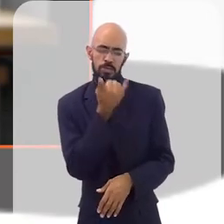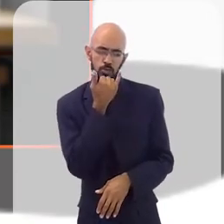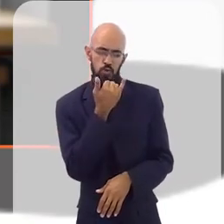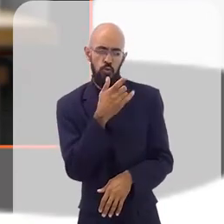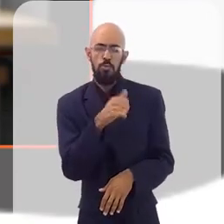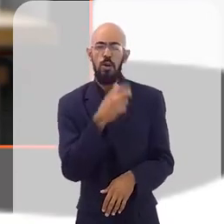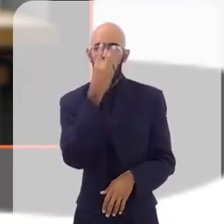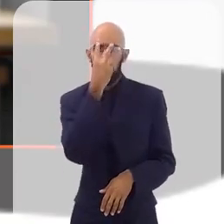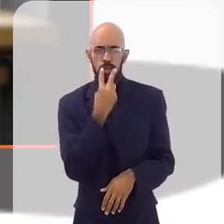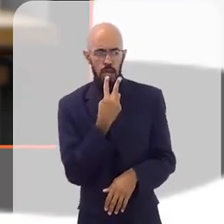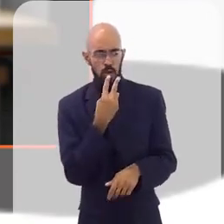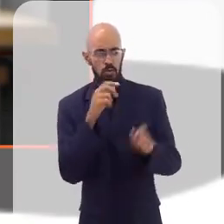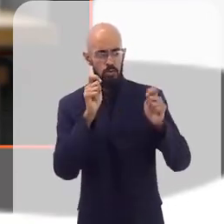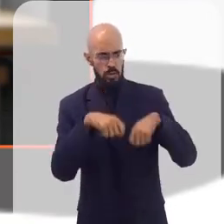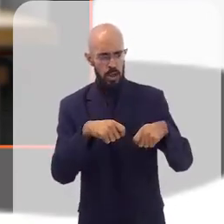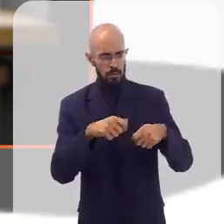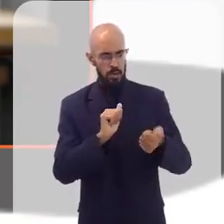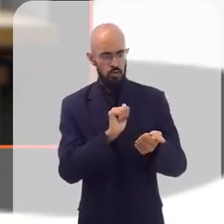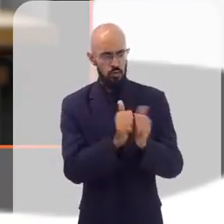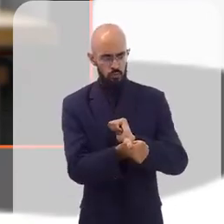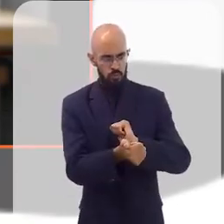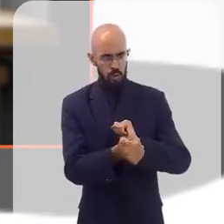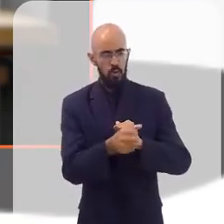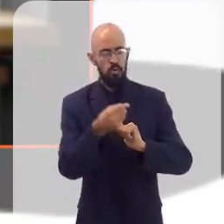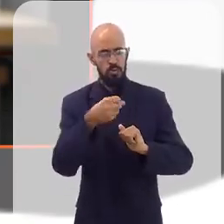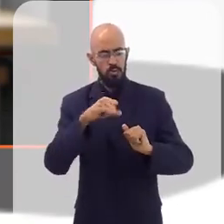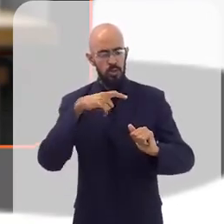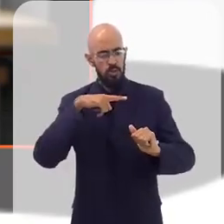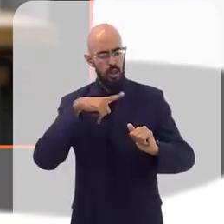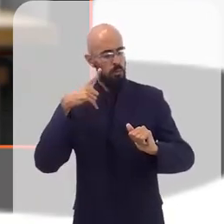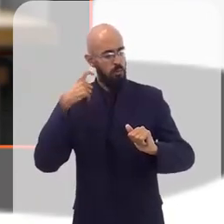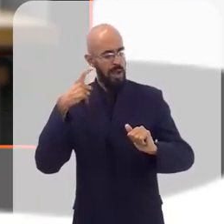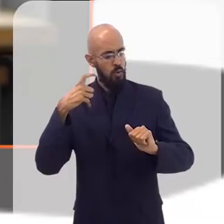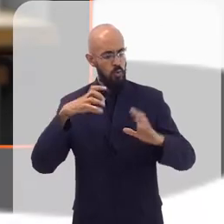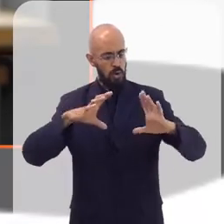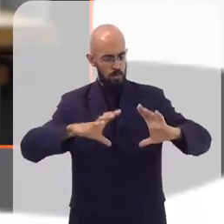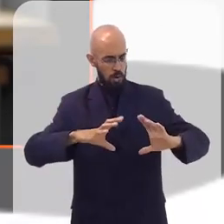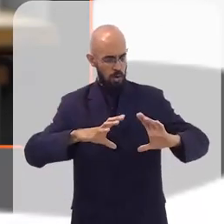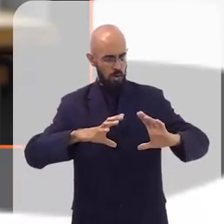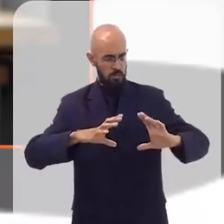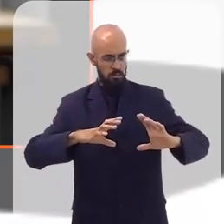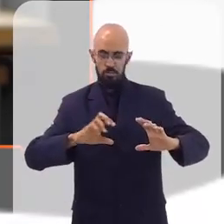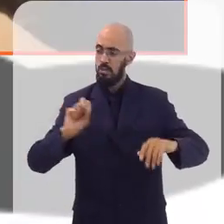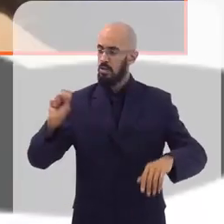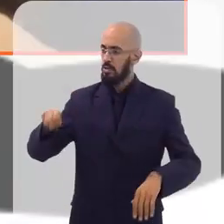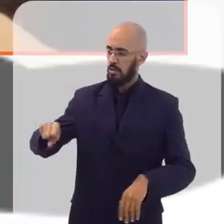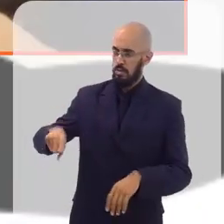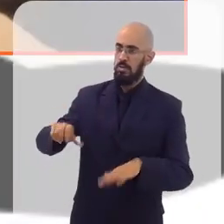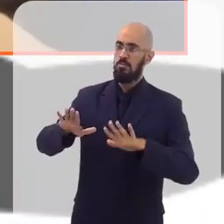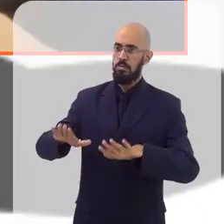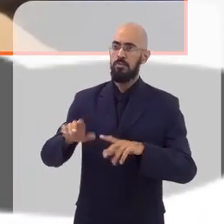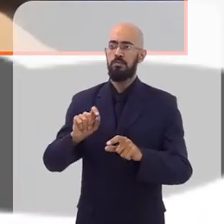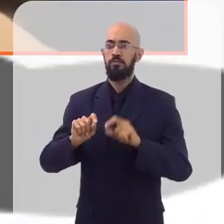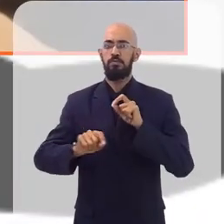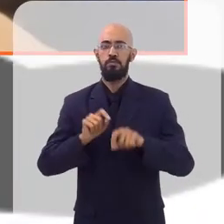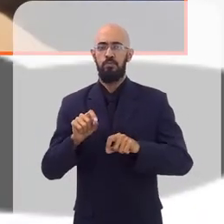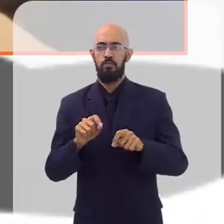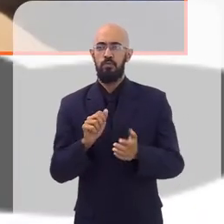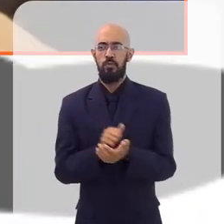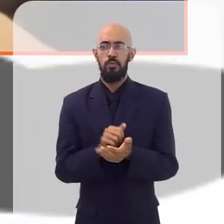não não é deficiência visual ela consegue jogar bola desde que tem um Guizo dentro da bola não é assim é